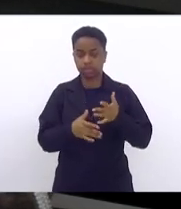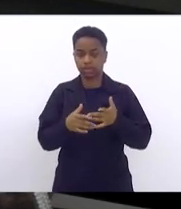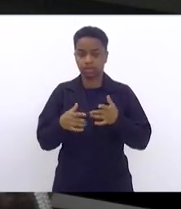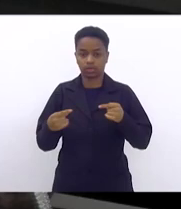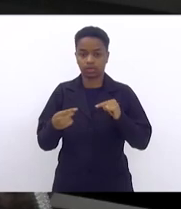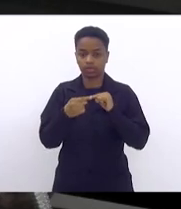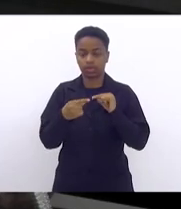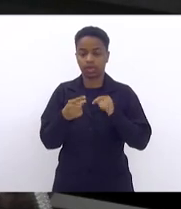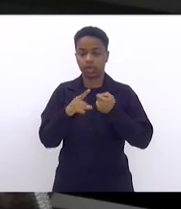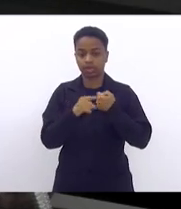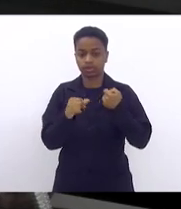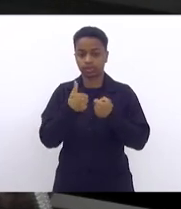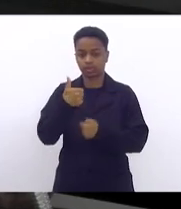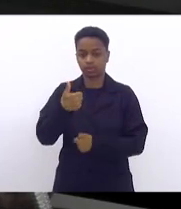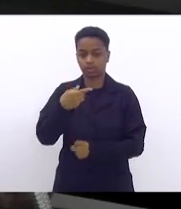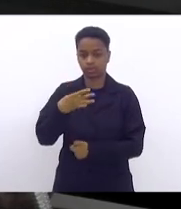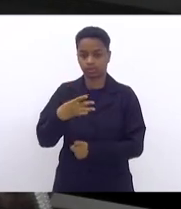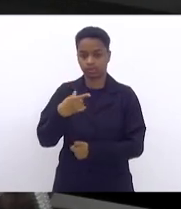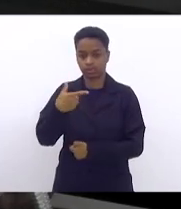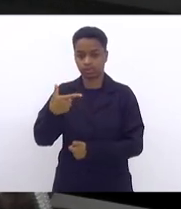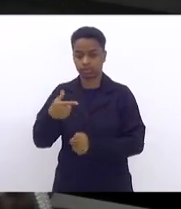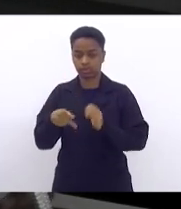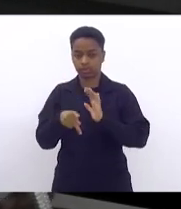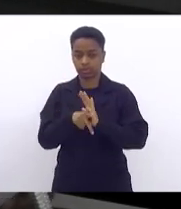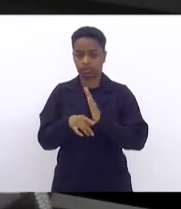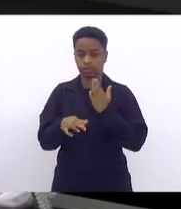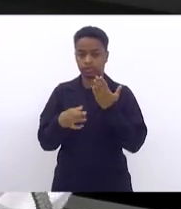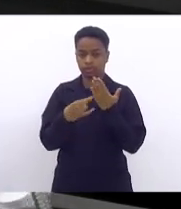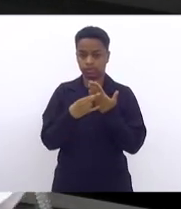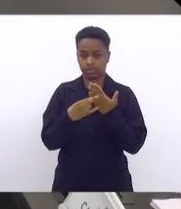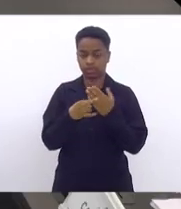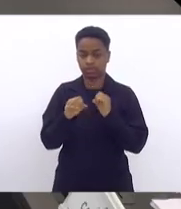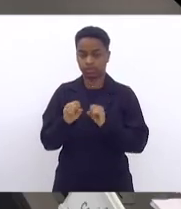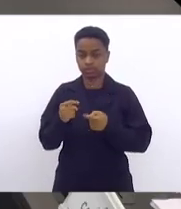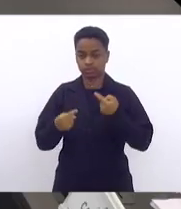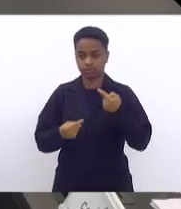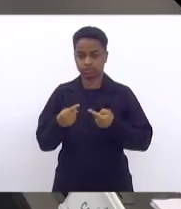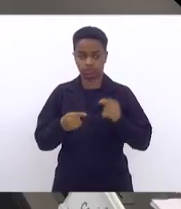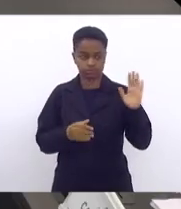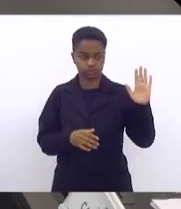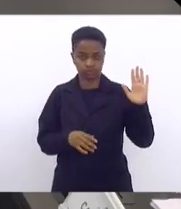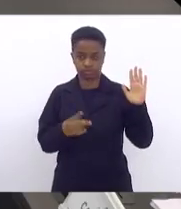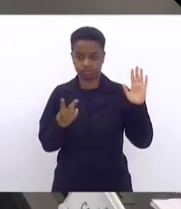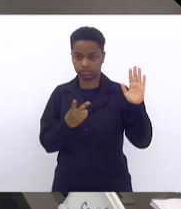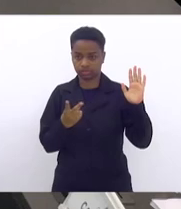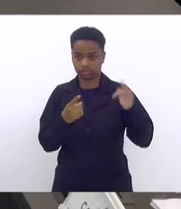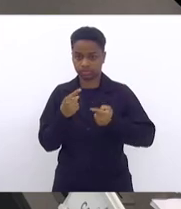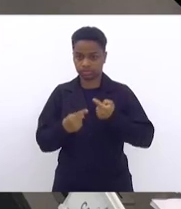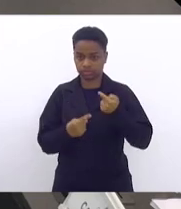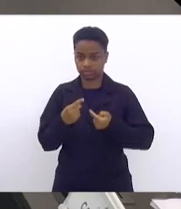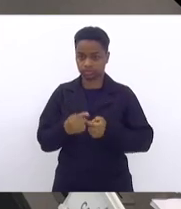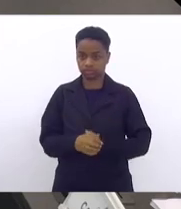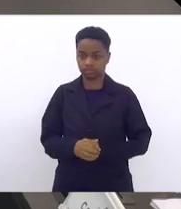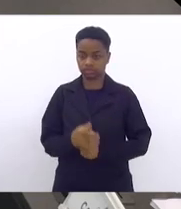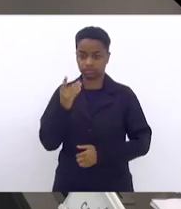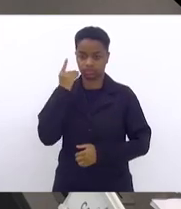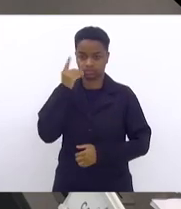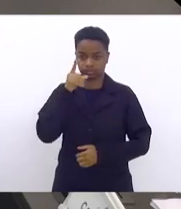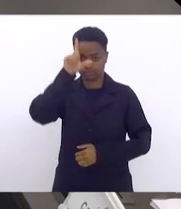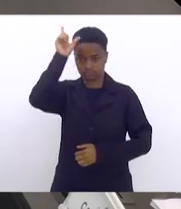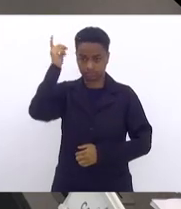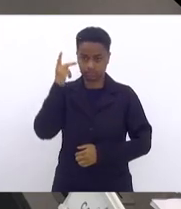artigo 142.2 do Regimento Interno. Em discussão. Para discutir também. Para discutir, deputado Luiz